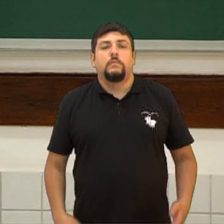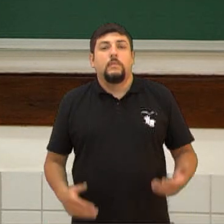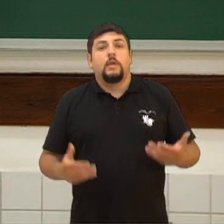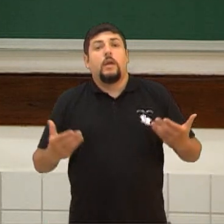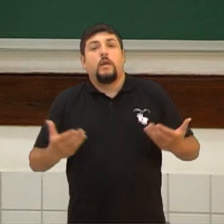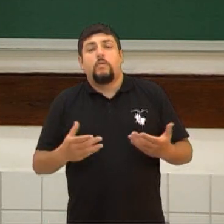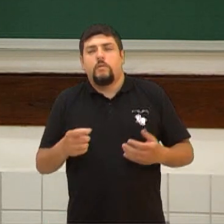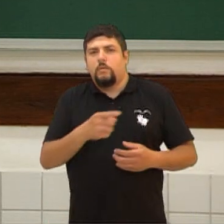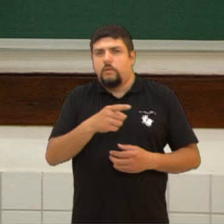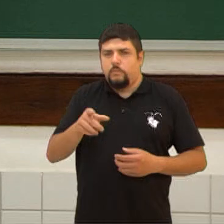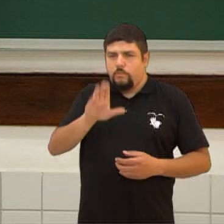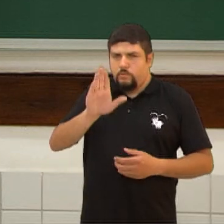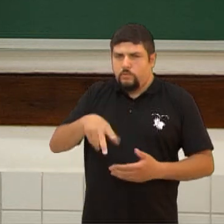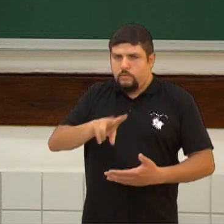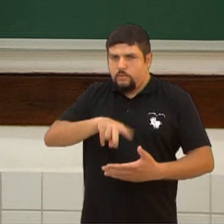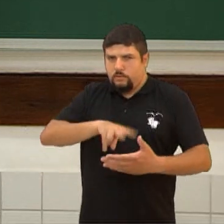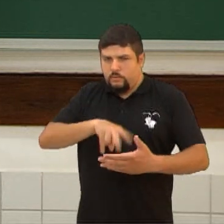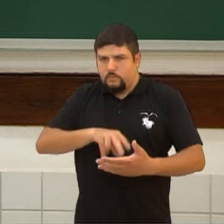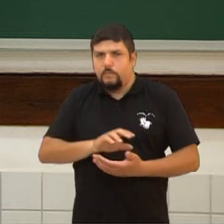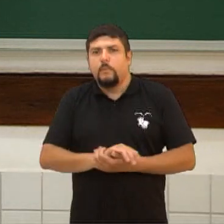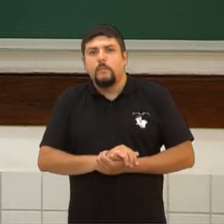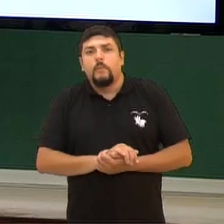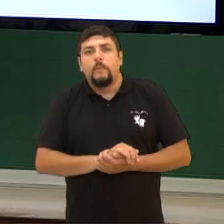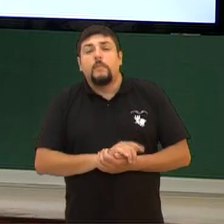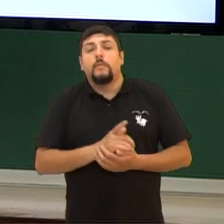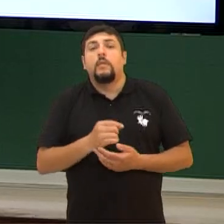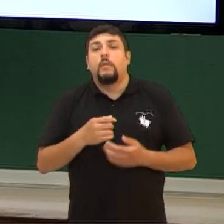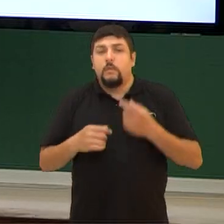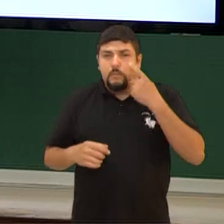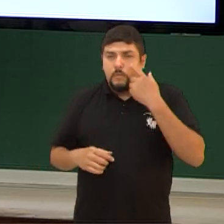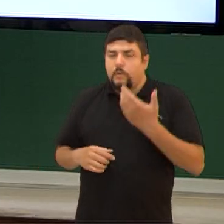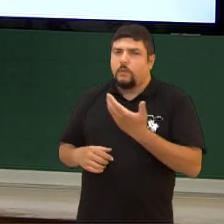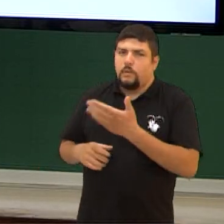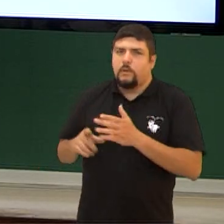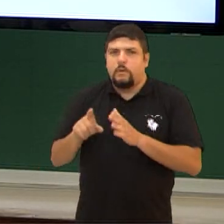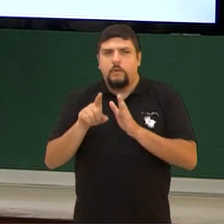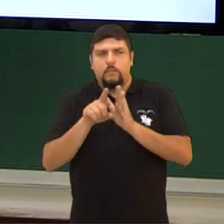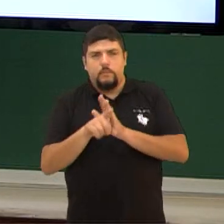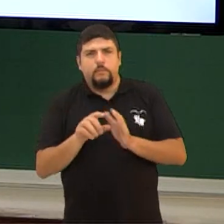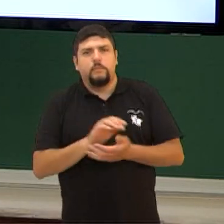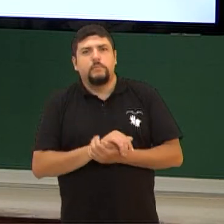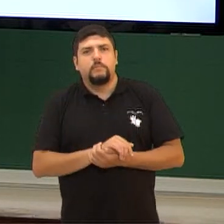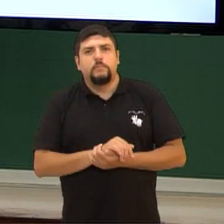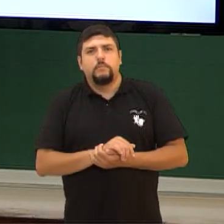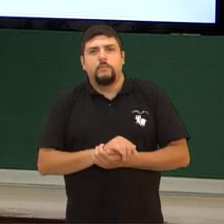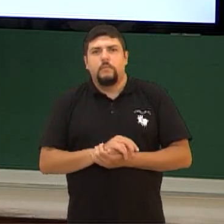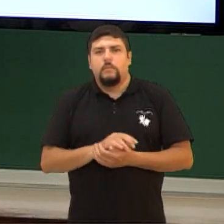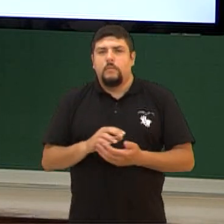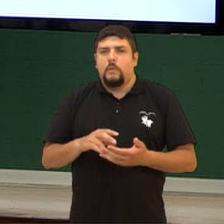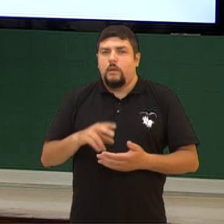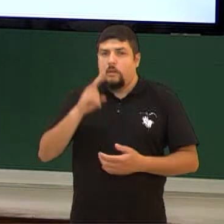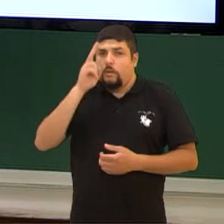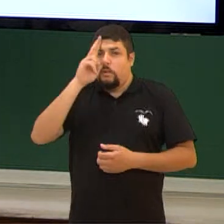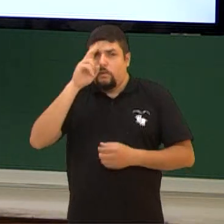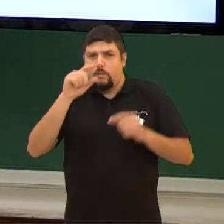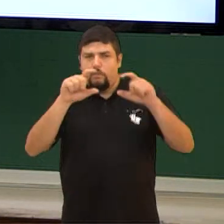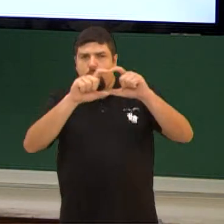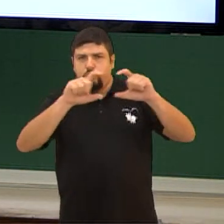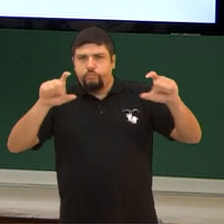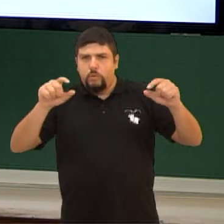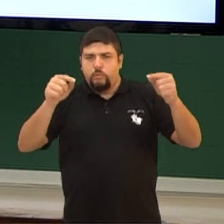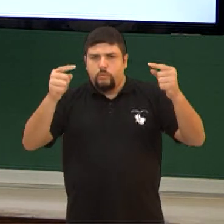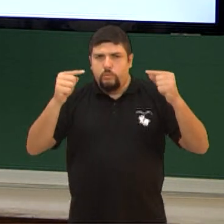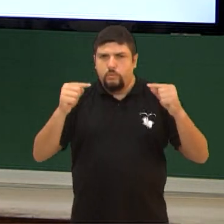Agora que vocês fizeram a leitura do texto, tá? Aqui está a questão. Lembrando, enunciado e alternativas do Enem são em